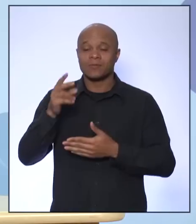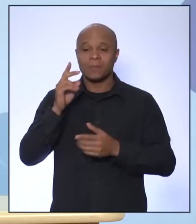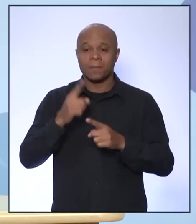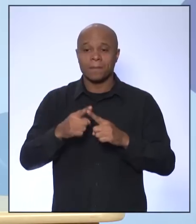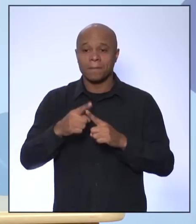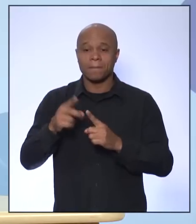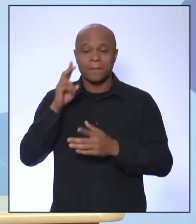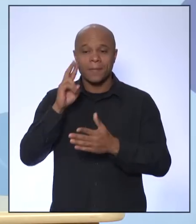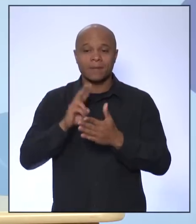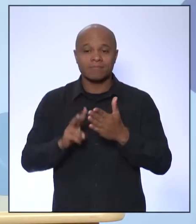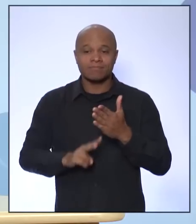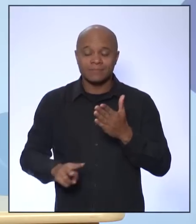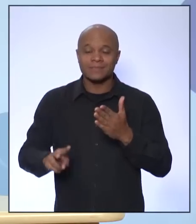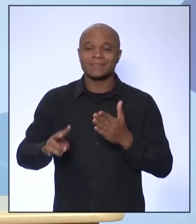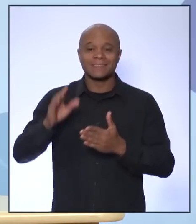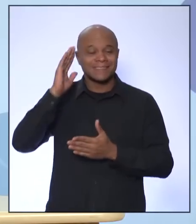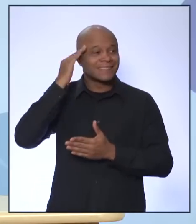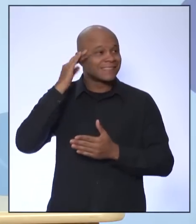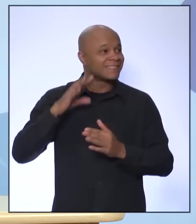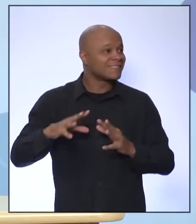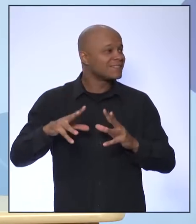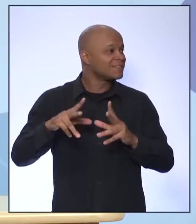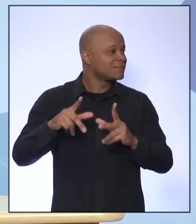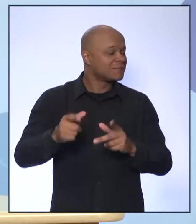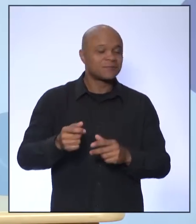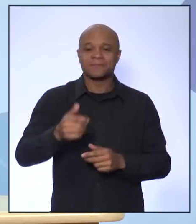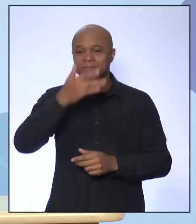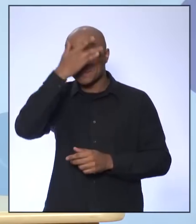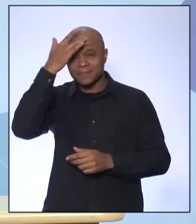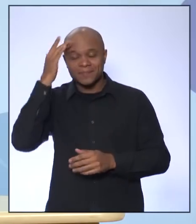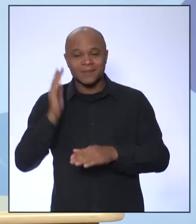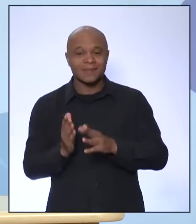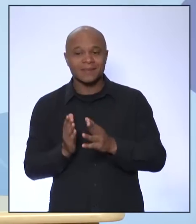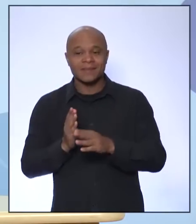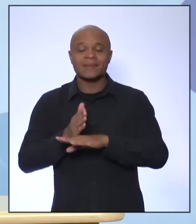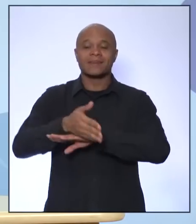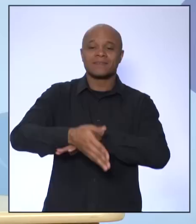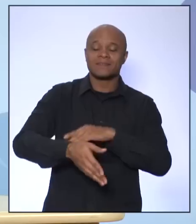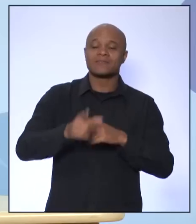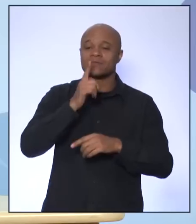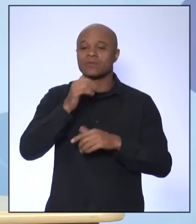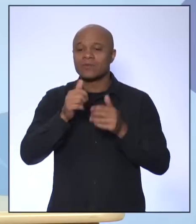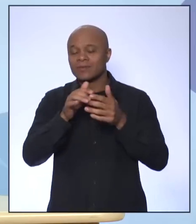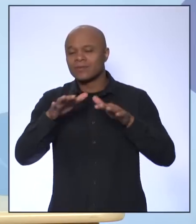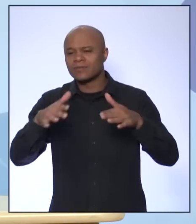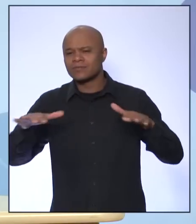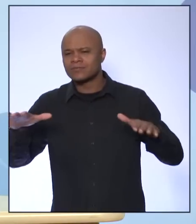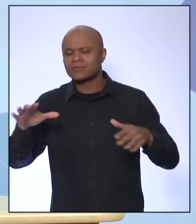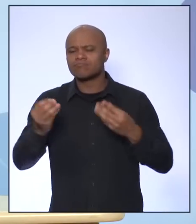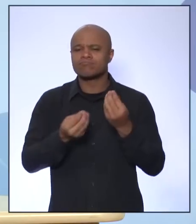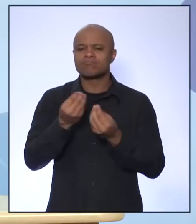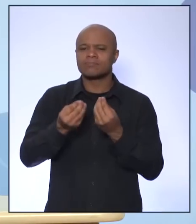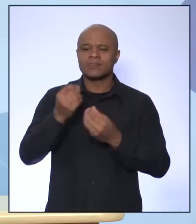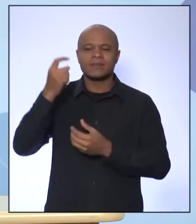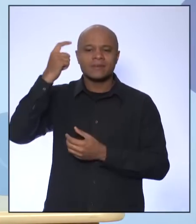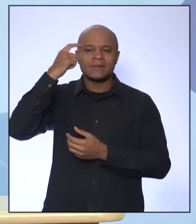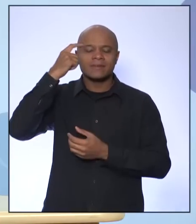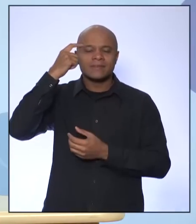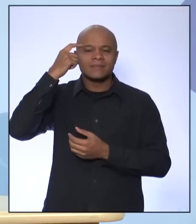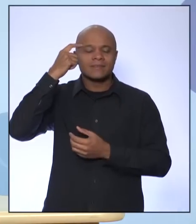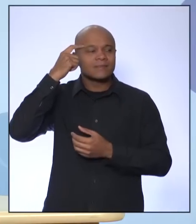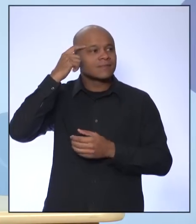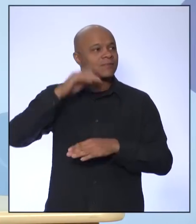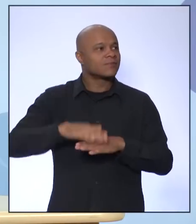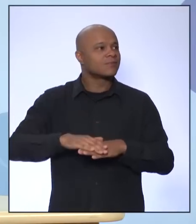relatos, ele começa a entender como que as pessoas que atravessaram o Atlântico, como que elas pensavam, quais eram as